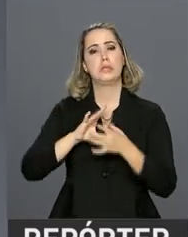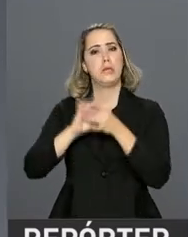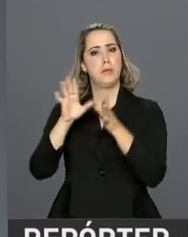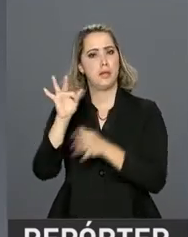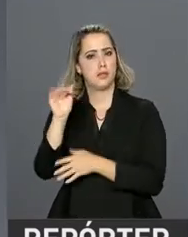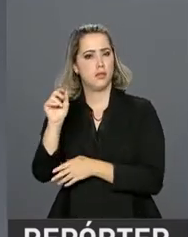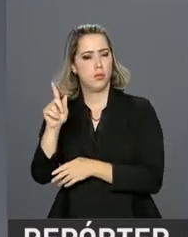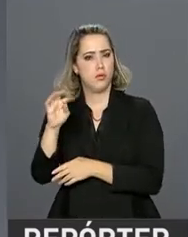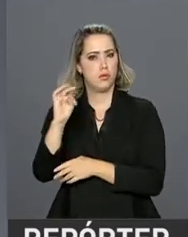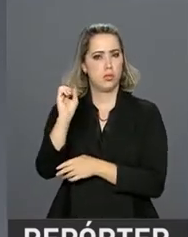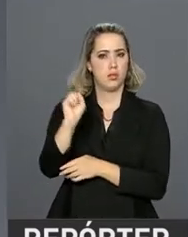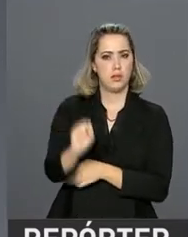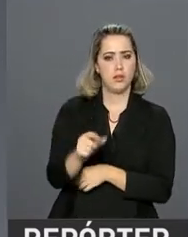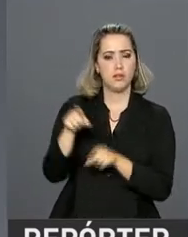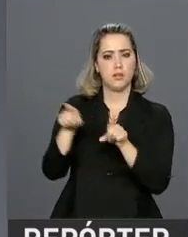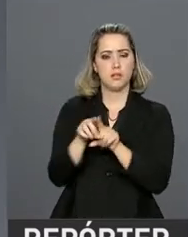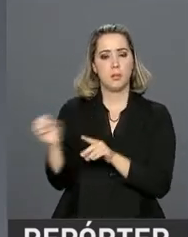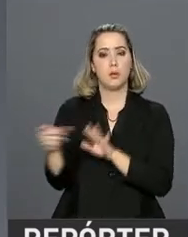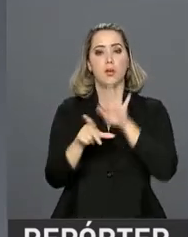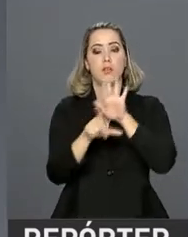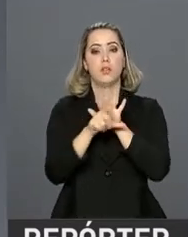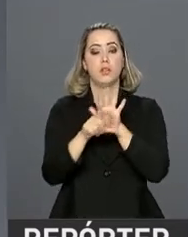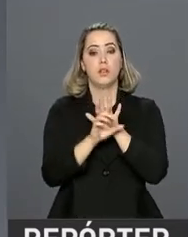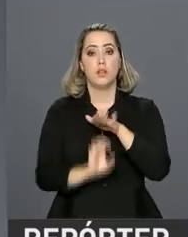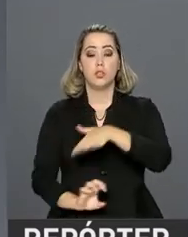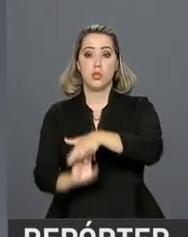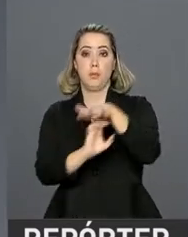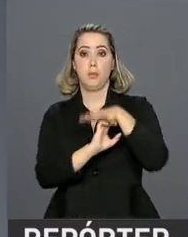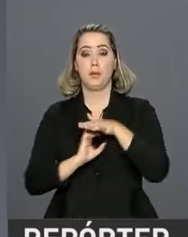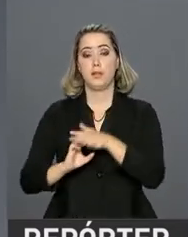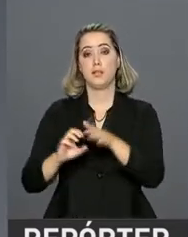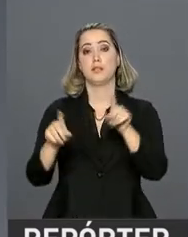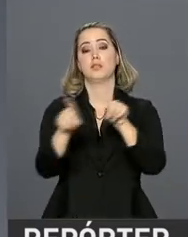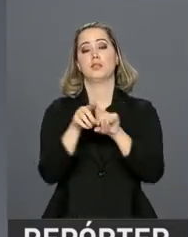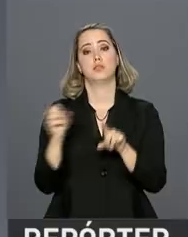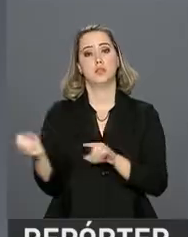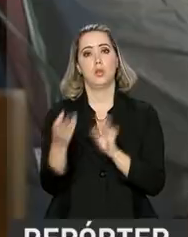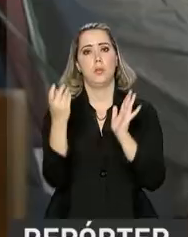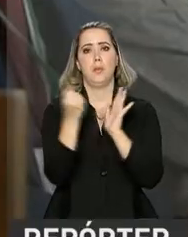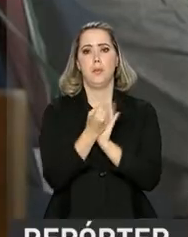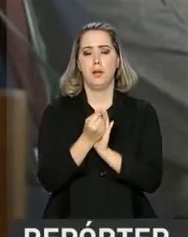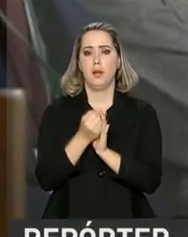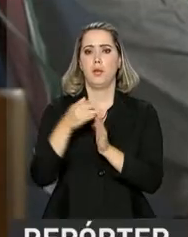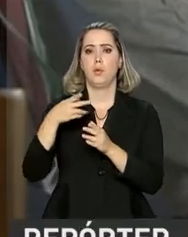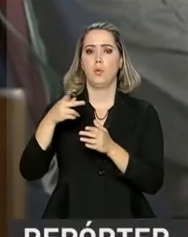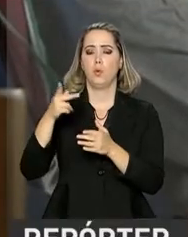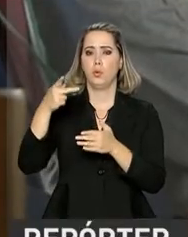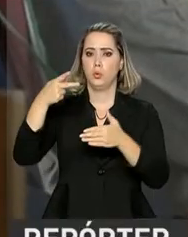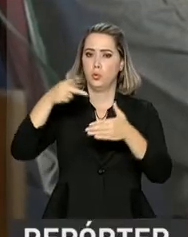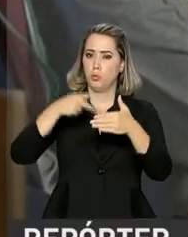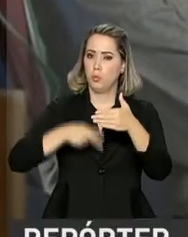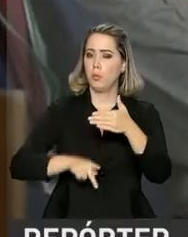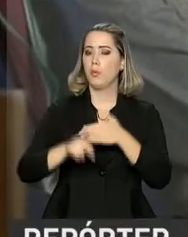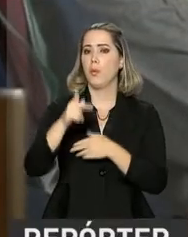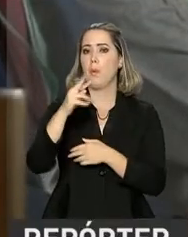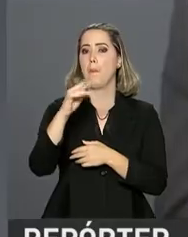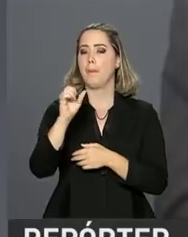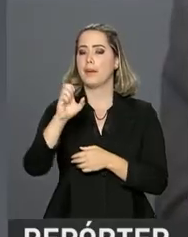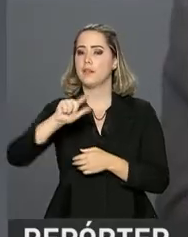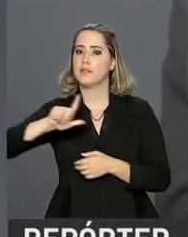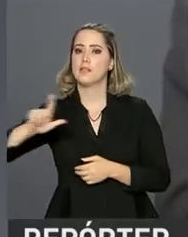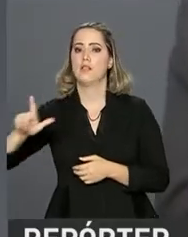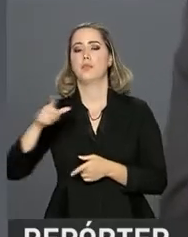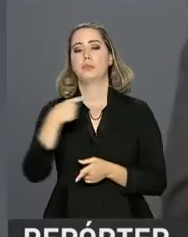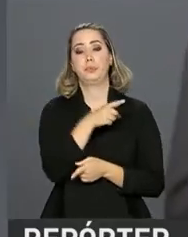do FGTS, a nova lei das estatais, revisão do marco regulatório do pré-sal e o portal único de exportação.